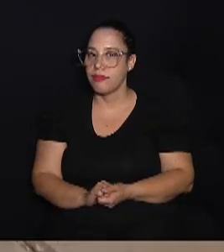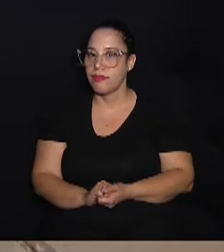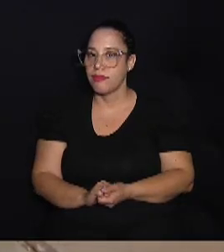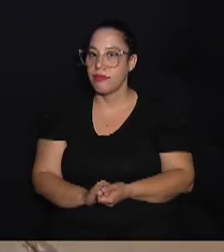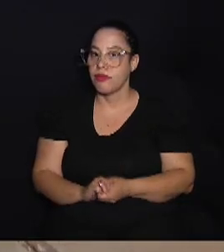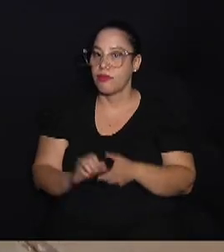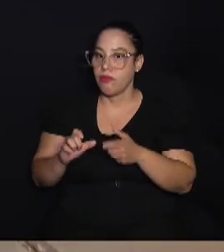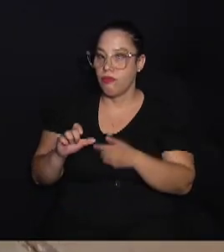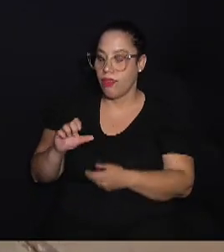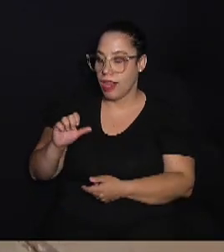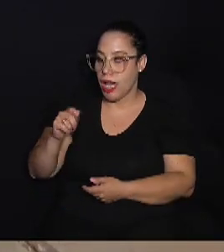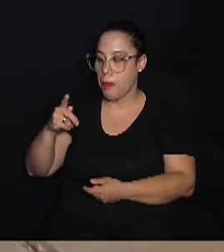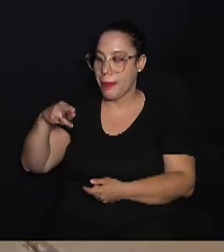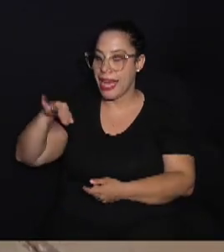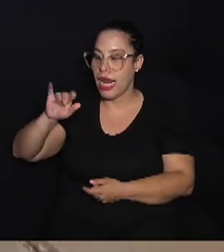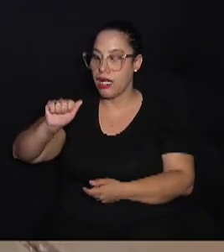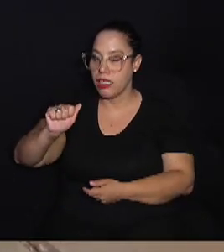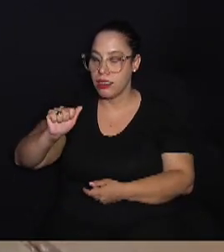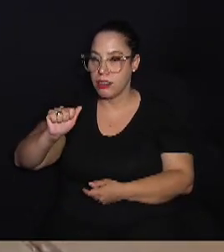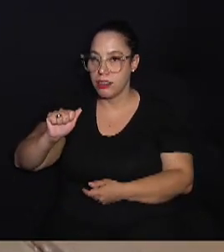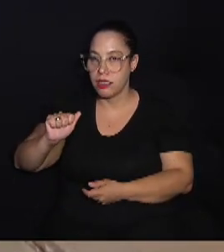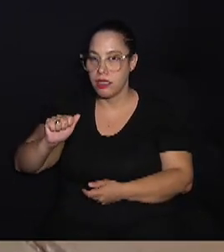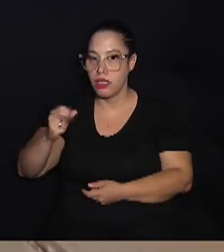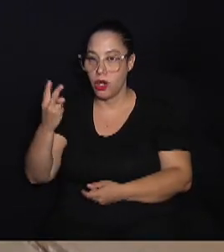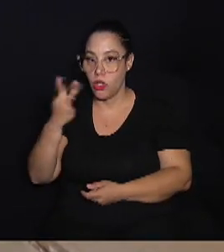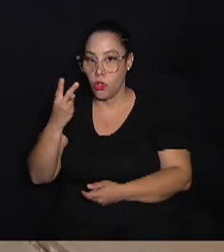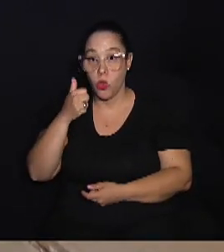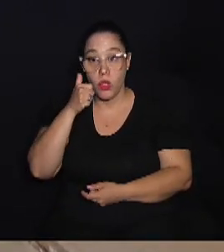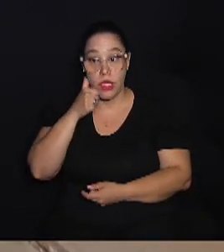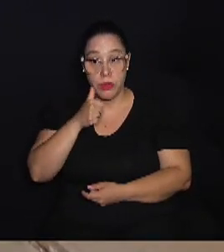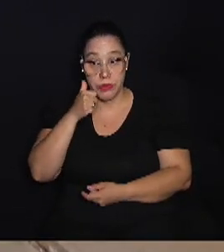Pessoal, eu tô aqui com a Camila, ela que é uma das 2 meninas que